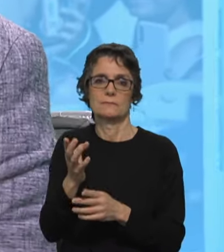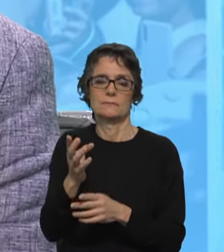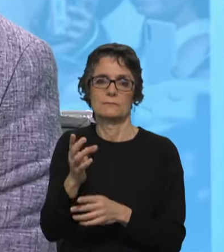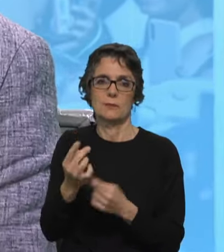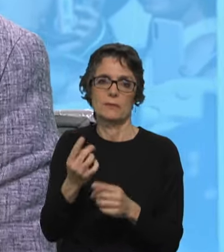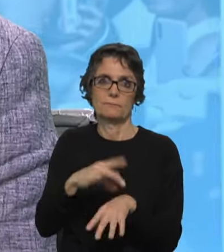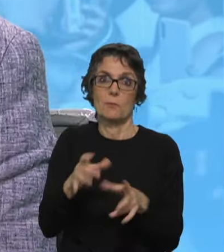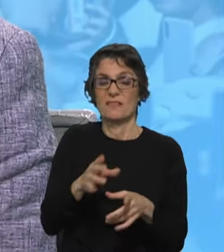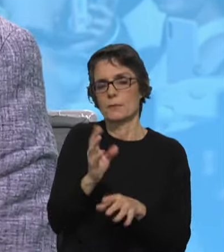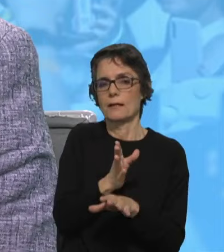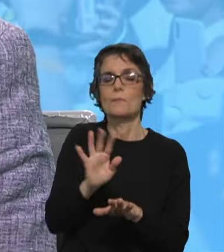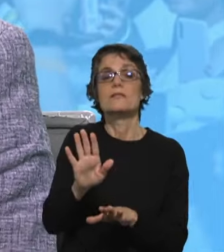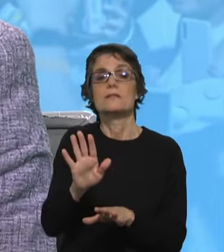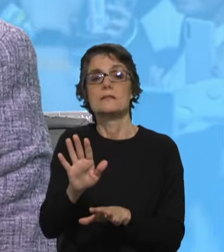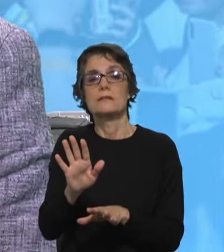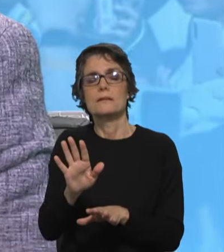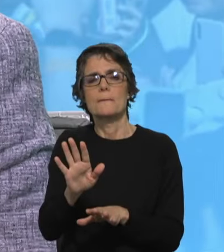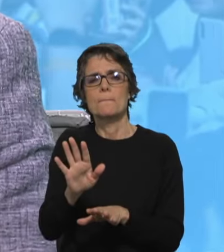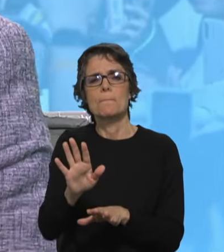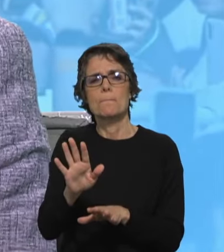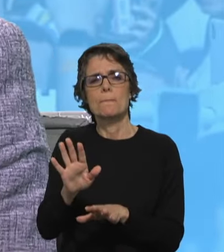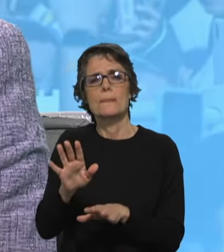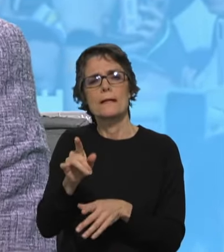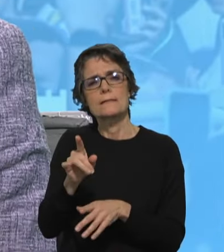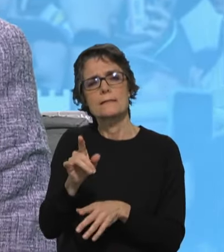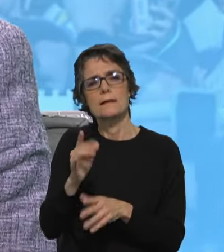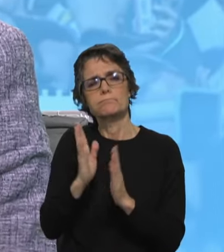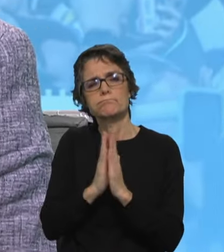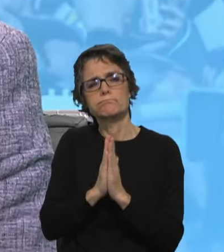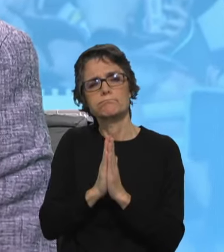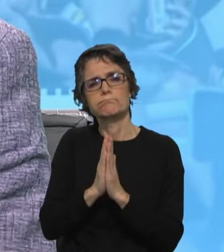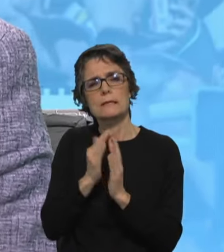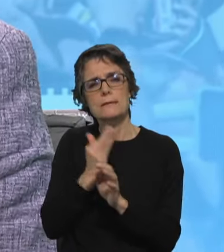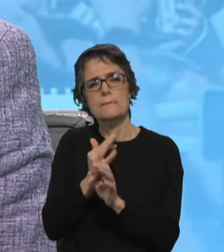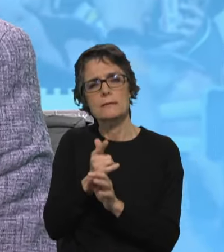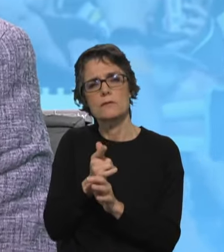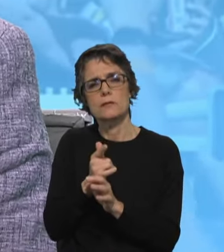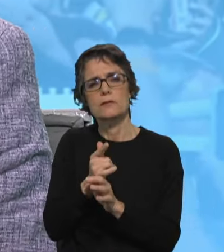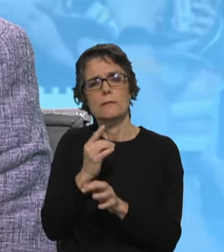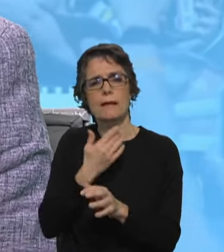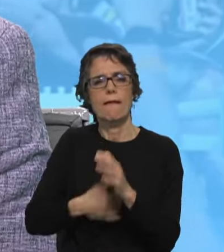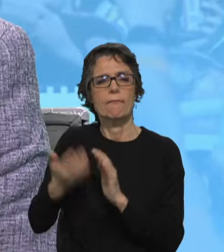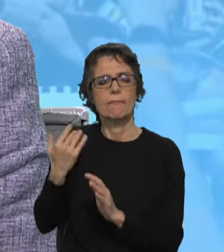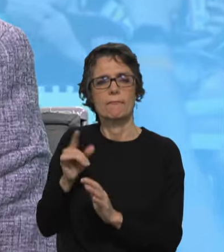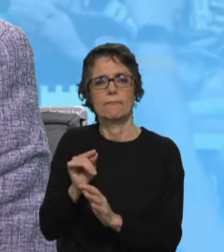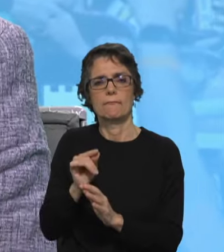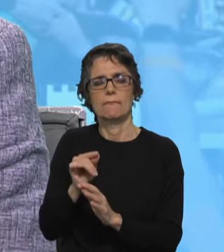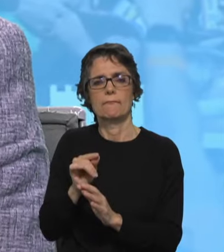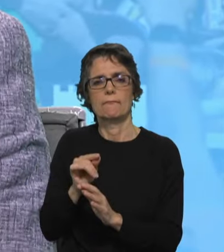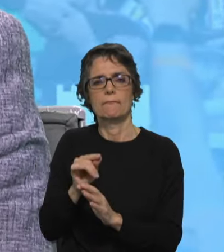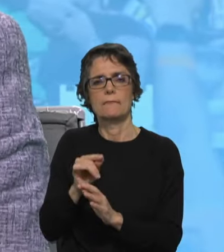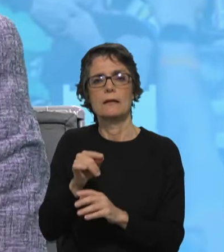portanto, a Via Sacra é aquela que é mais antiga e que contará na sexta-feira com